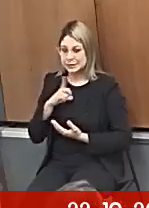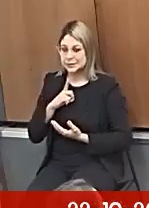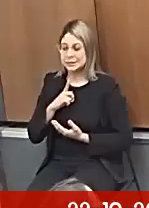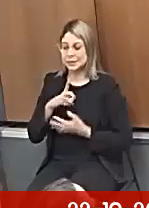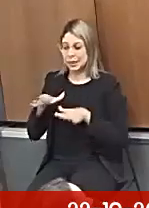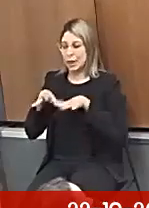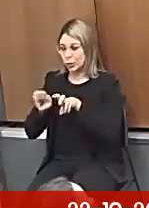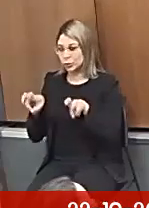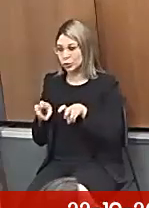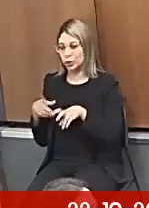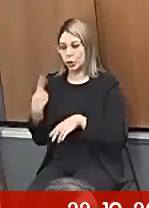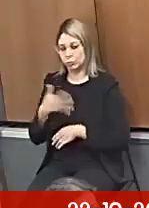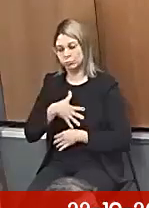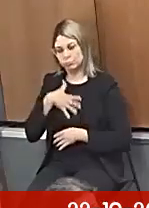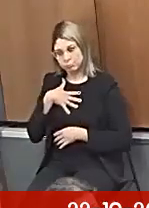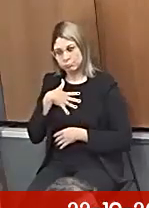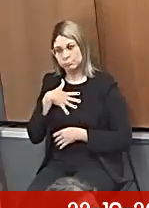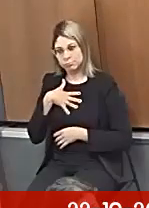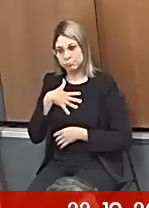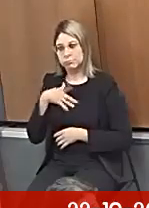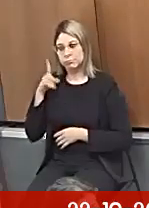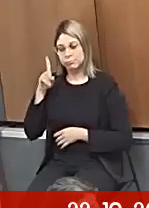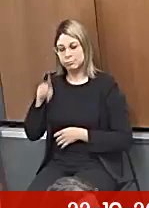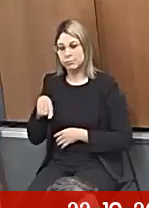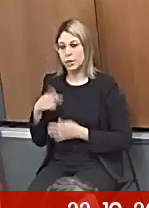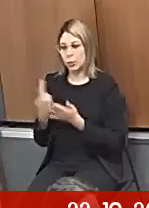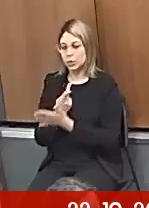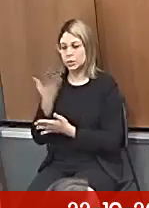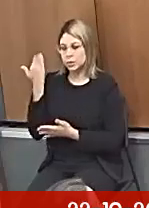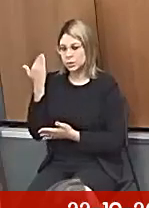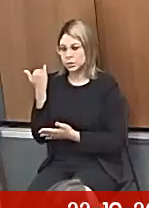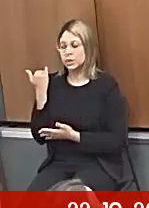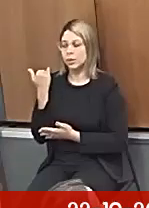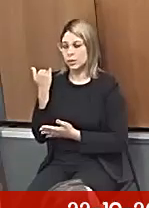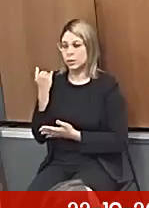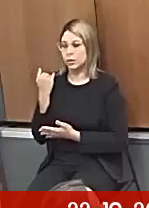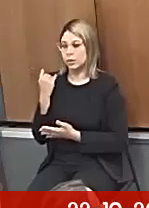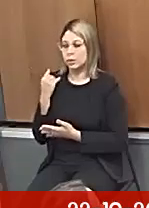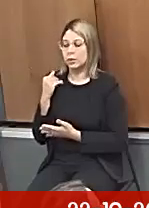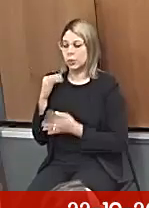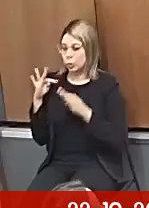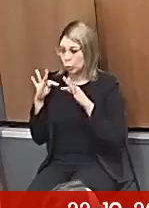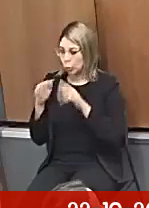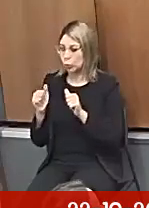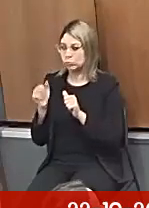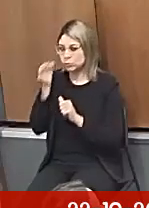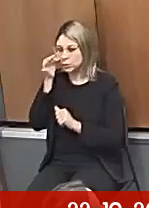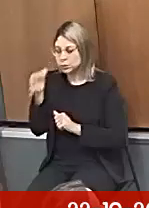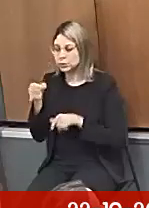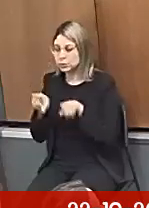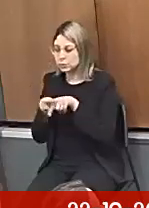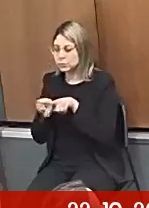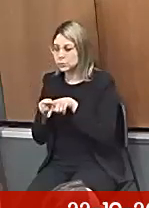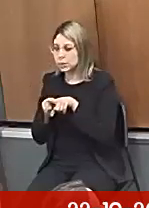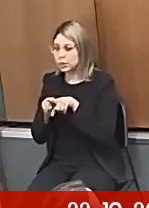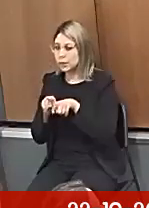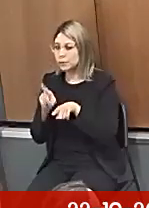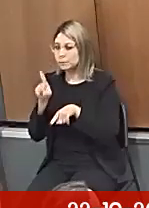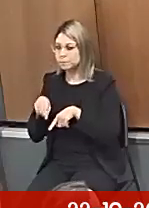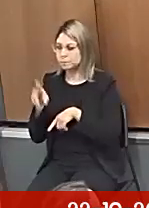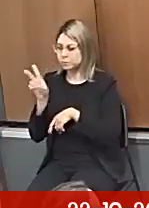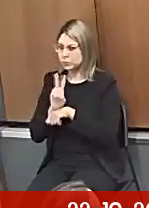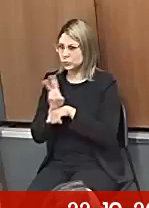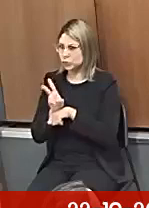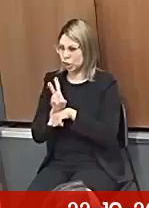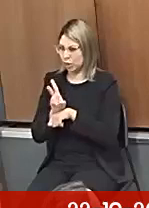de lá plenamente satisfeitos com relação a um caso que também chamou muita atenção da imprensa, né? Um grande chefe, que tem restaurantes até